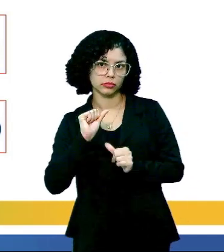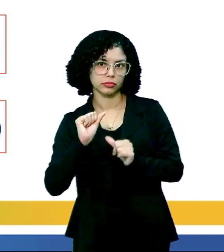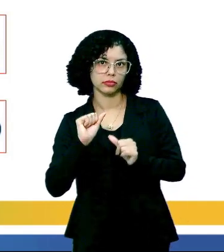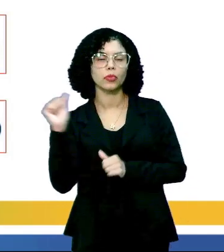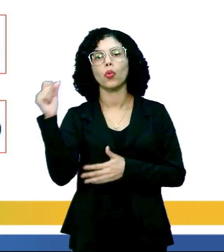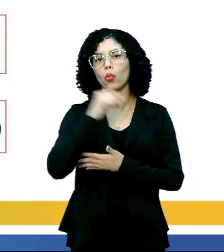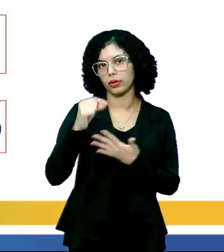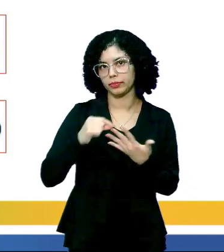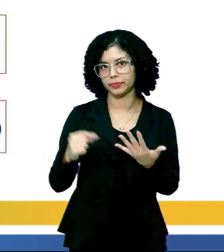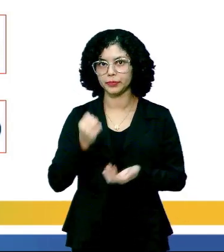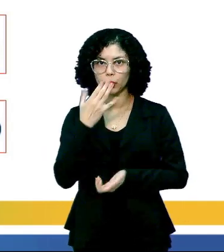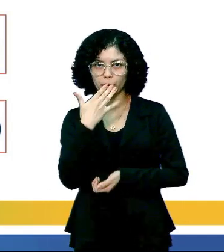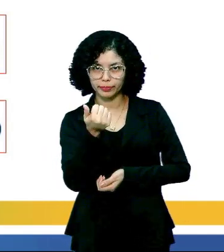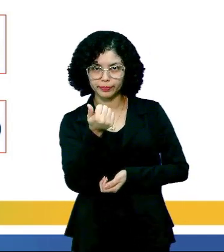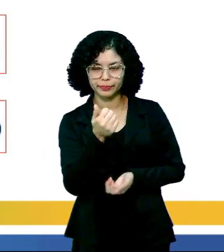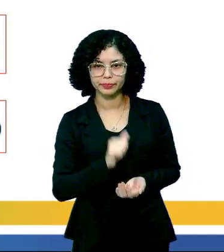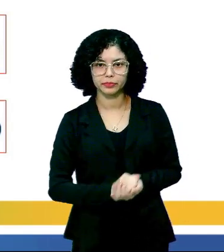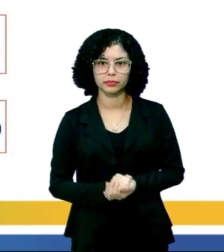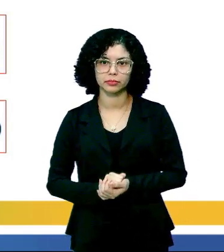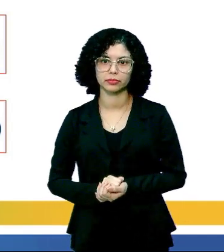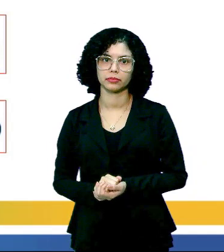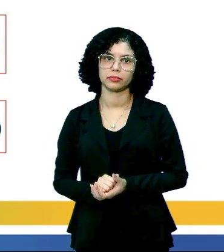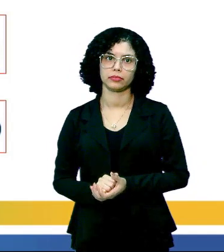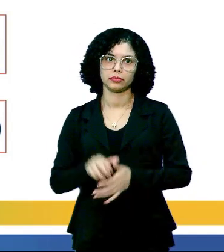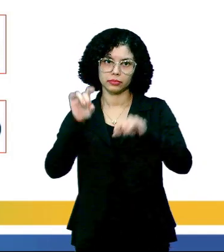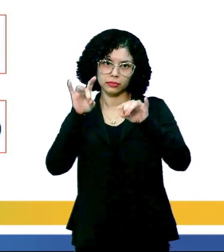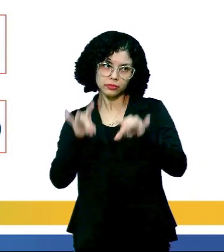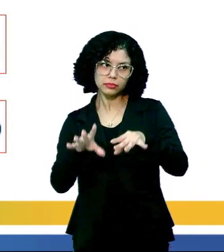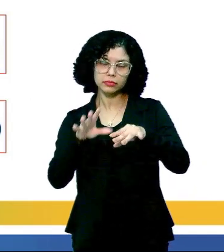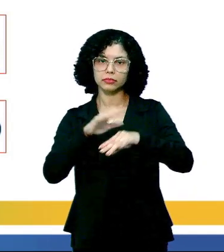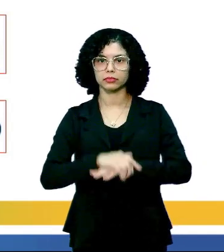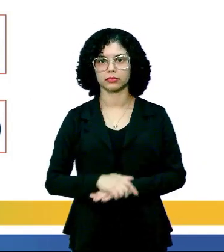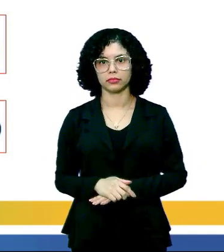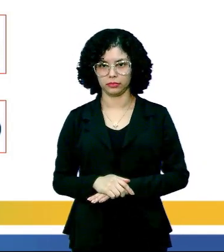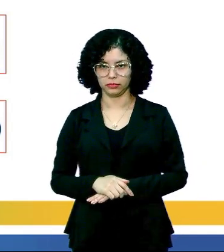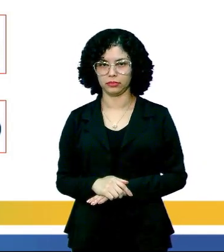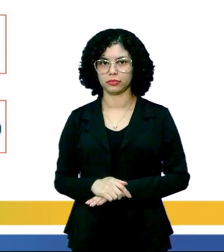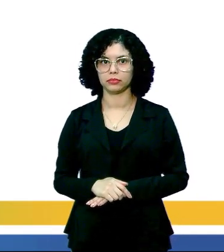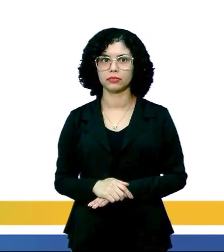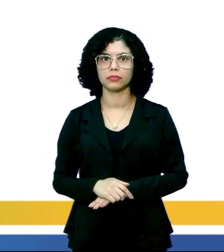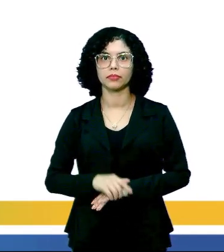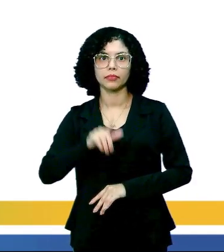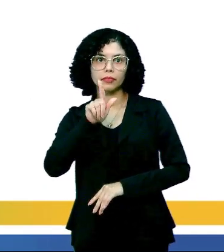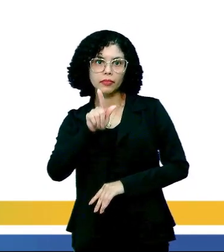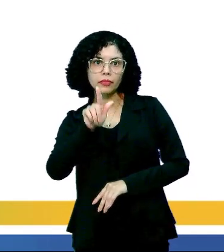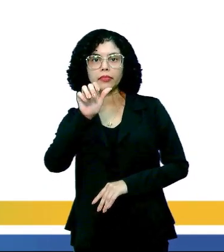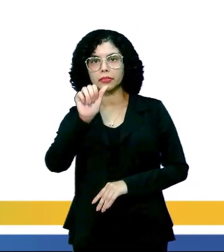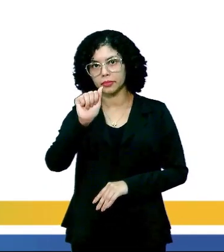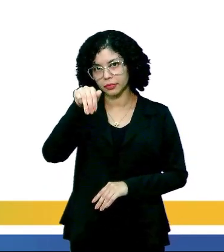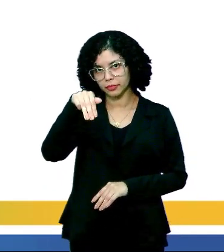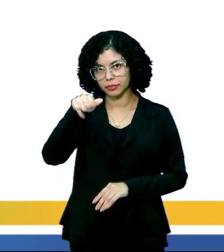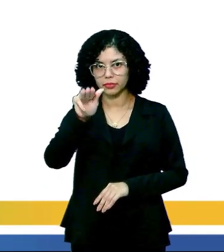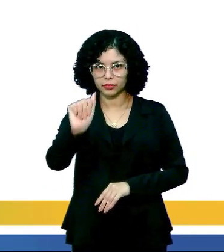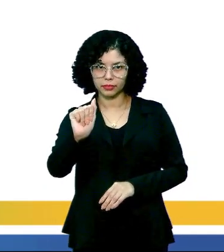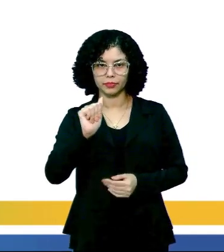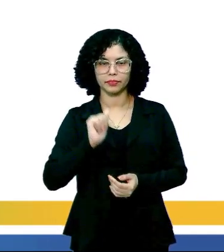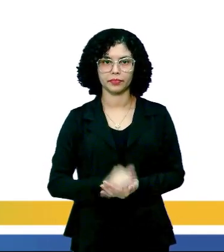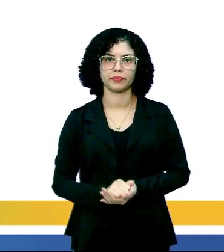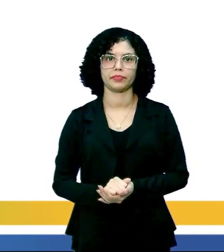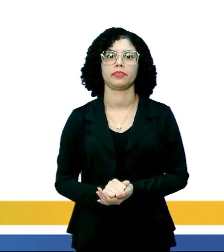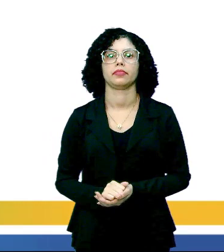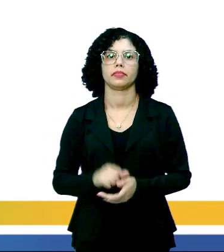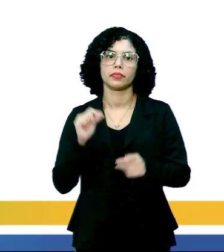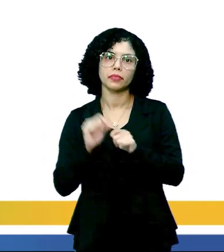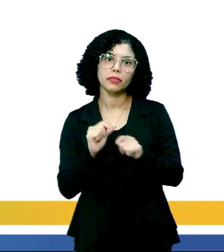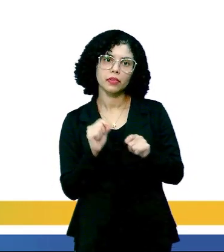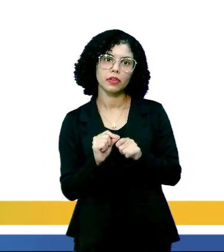o elemento. Tudo bem? Então vamos lá para a nossa última emissão, que é a radiação gama. Olha só, a radiação gama